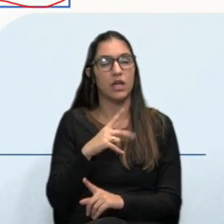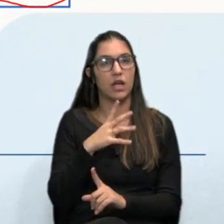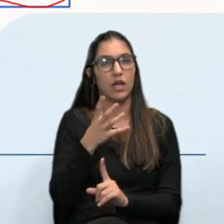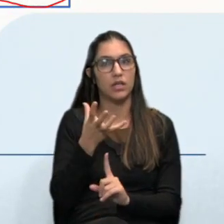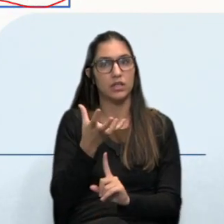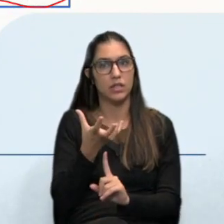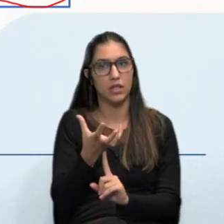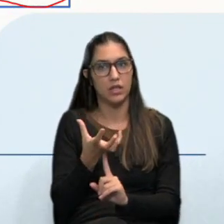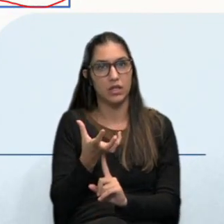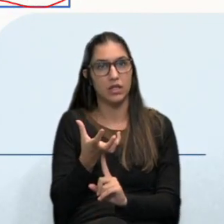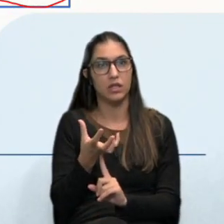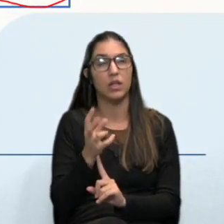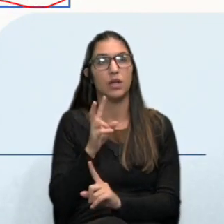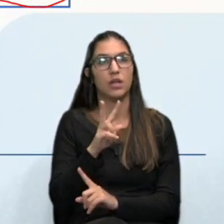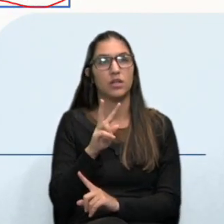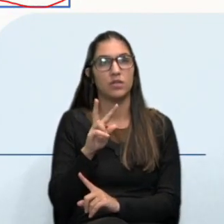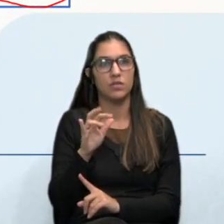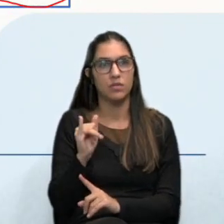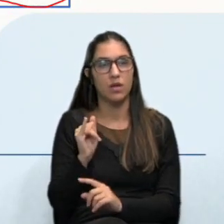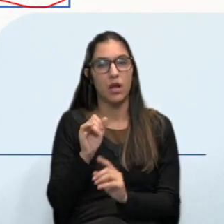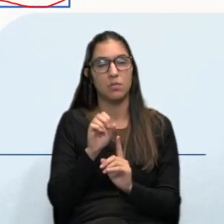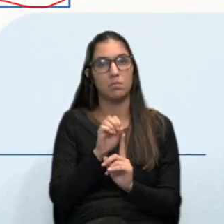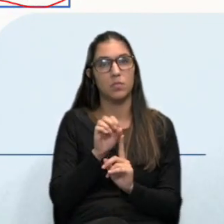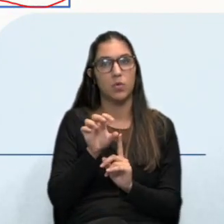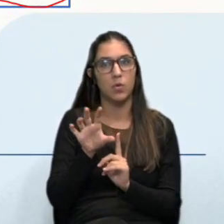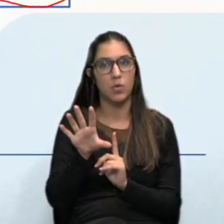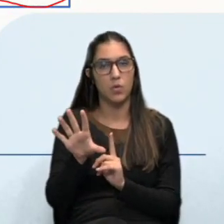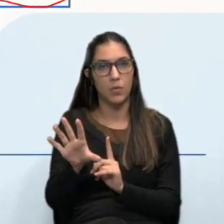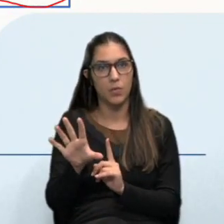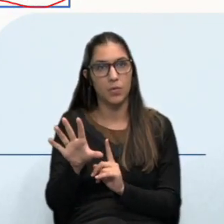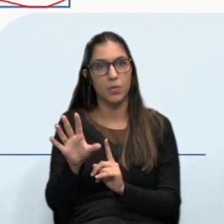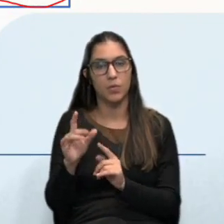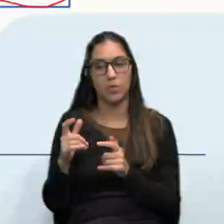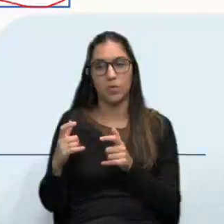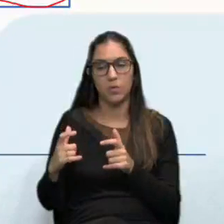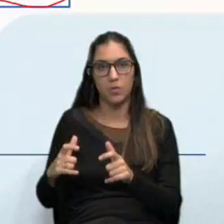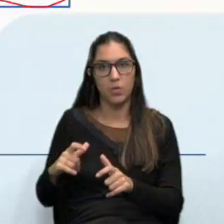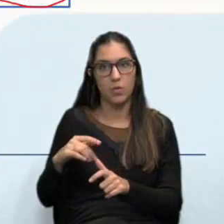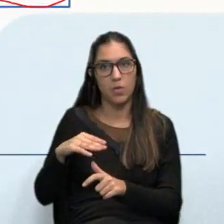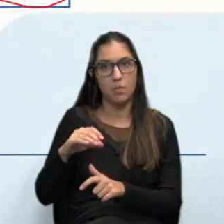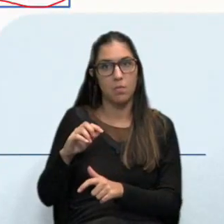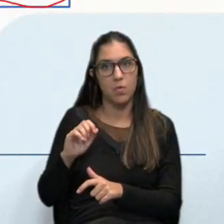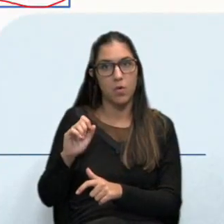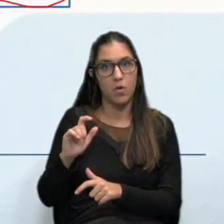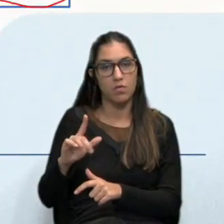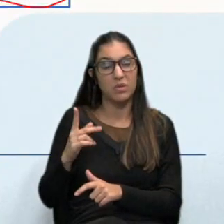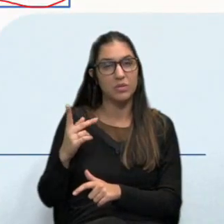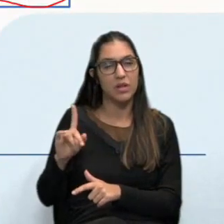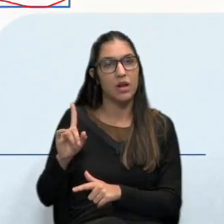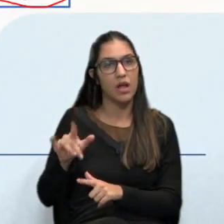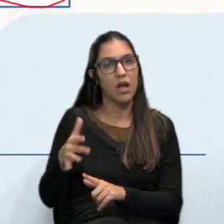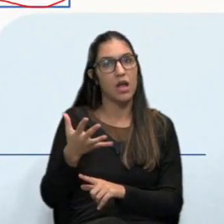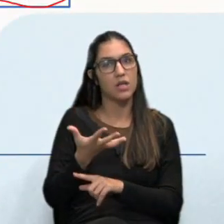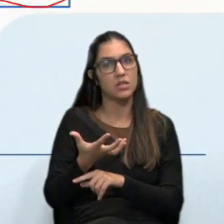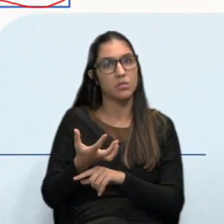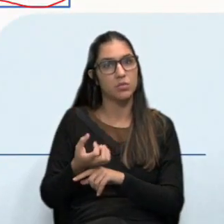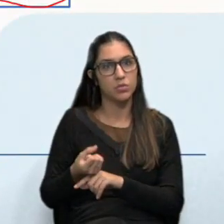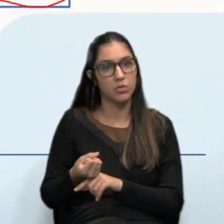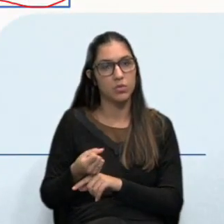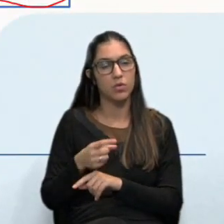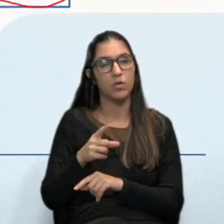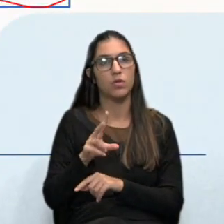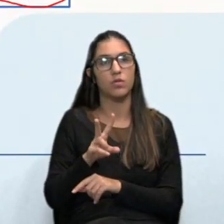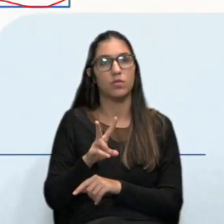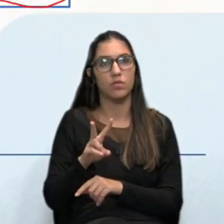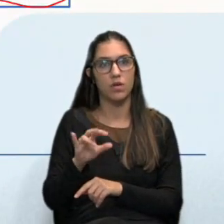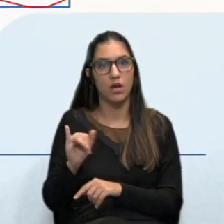antena, que vai mandar a mensagem para a unidade móvel do Luiz, que é o receptor. Essa unidade móvel